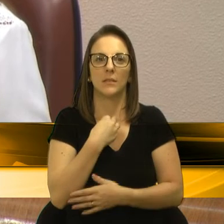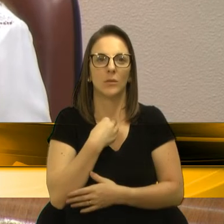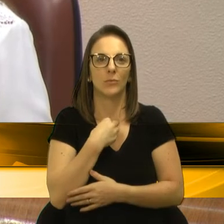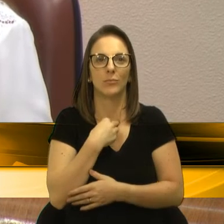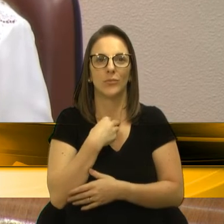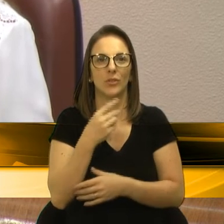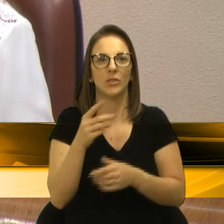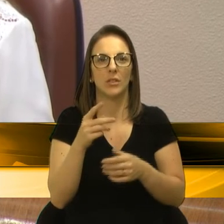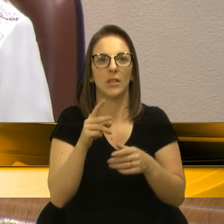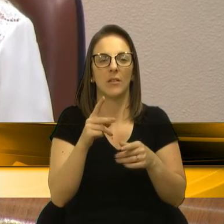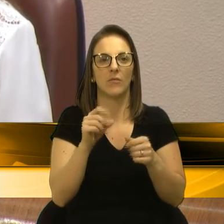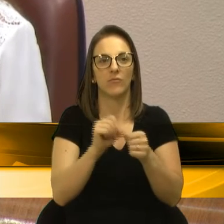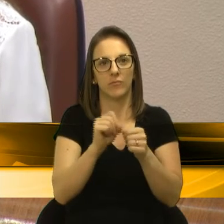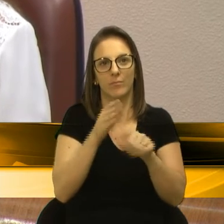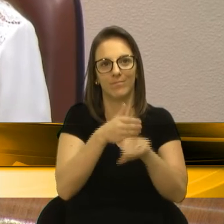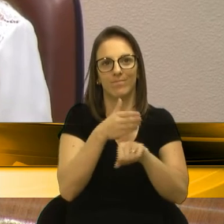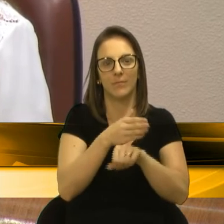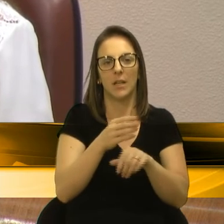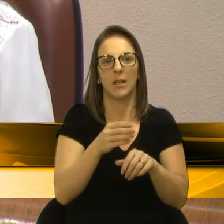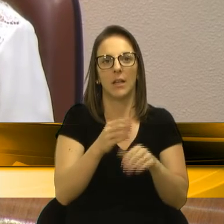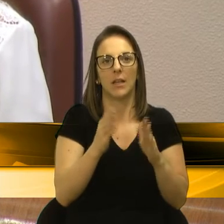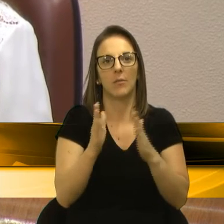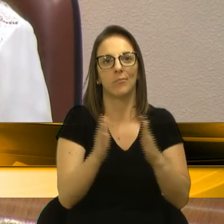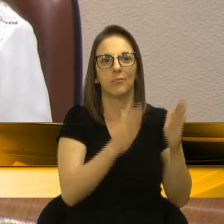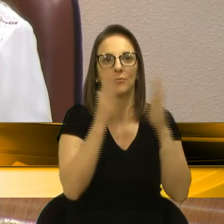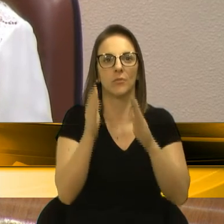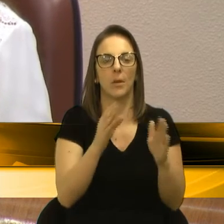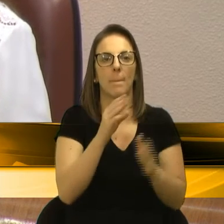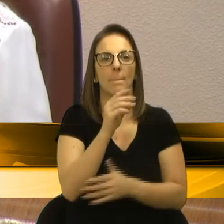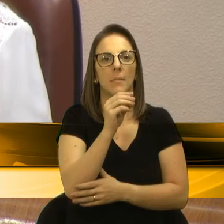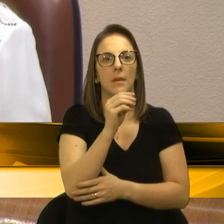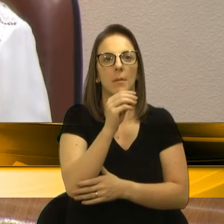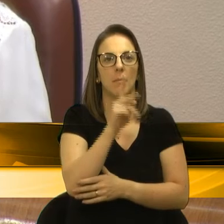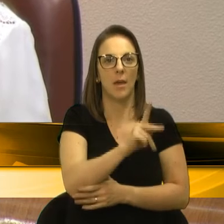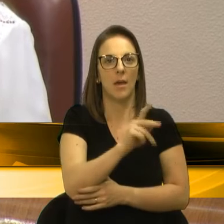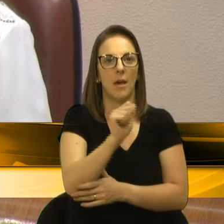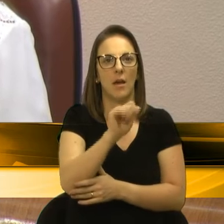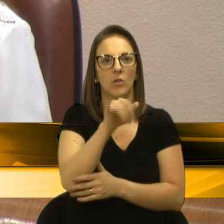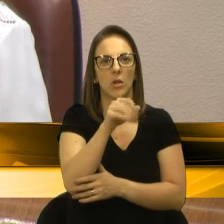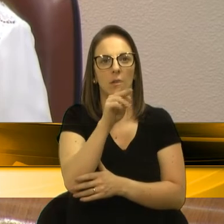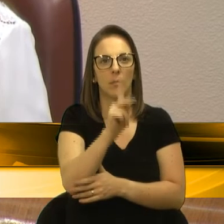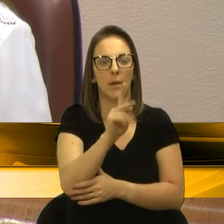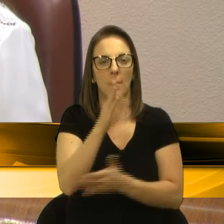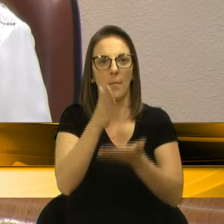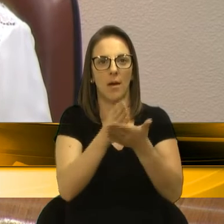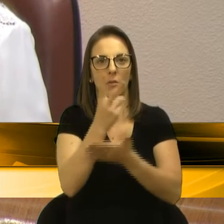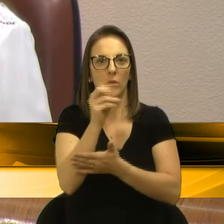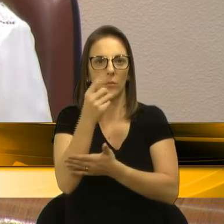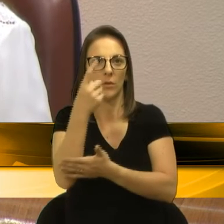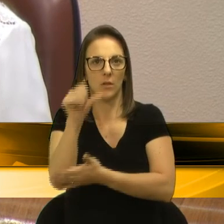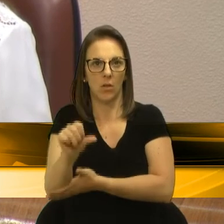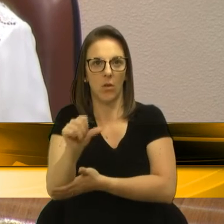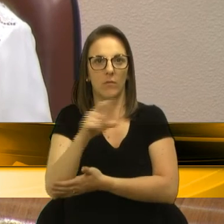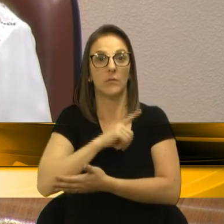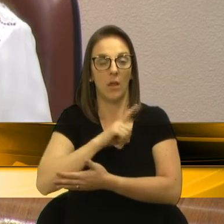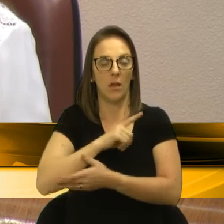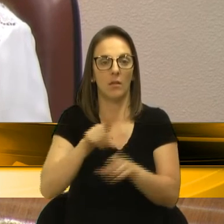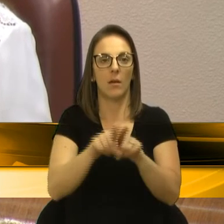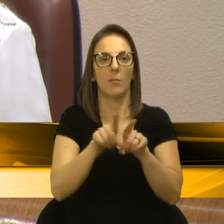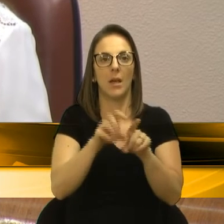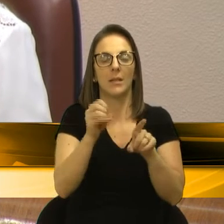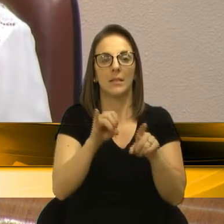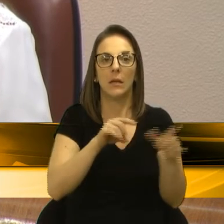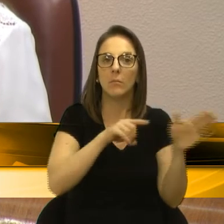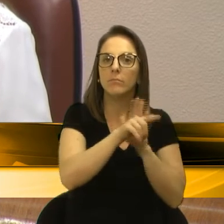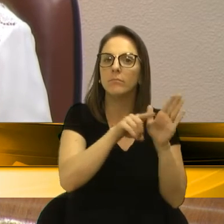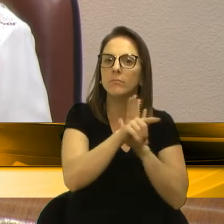condições indicadas no parecer número P/AJP 4/2019. Caberia, por outro lado, a indagação se o referido